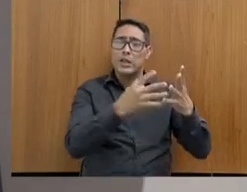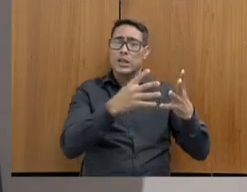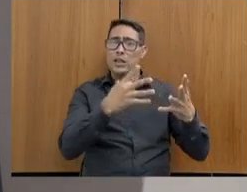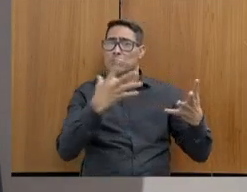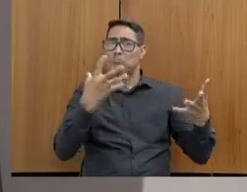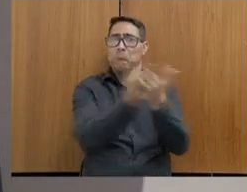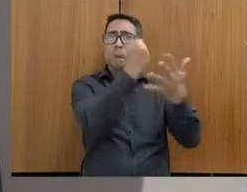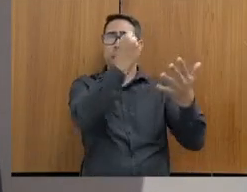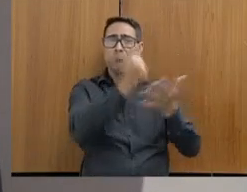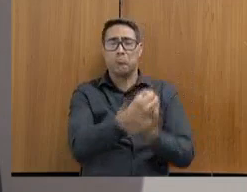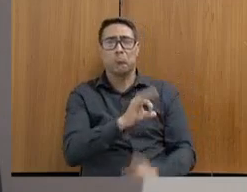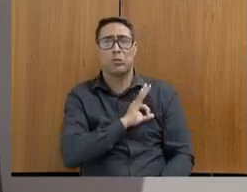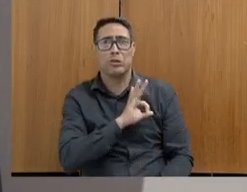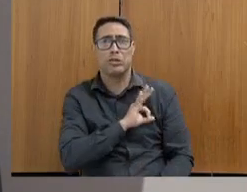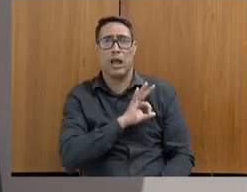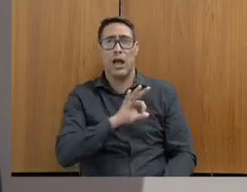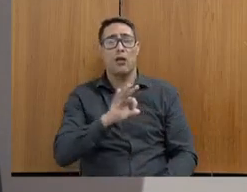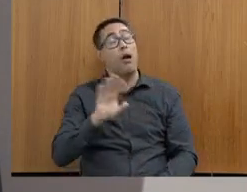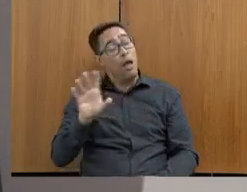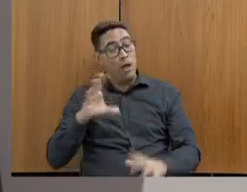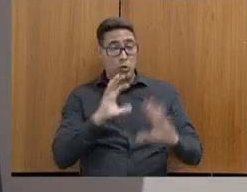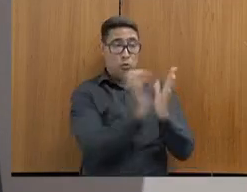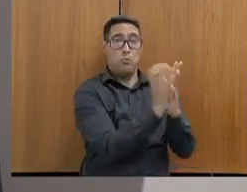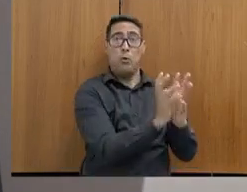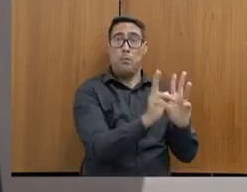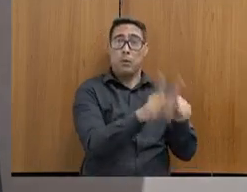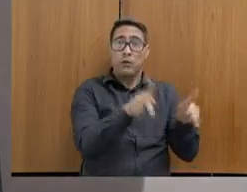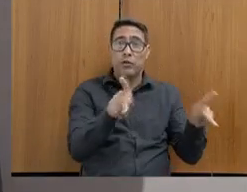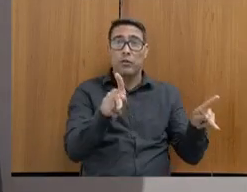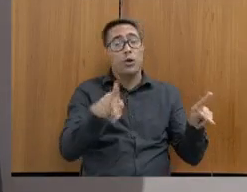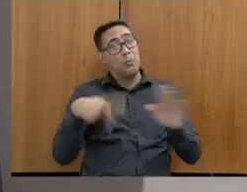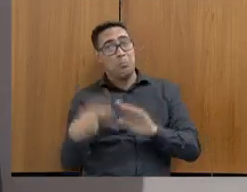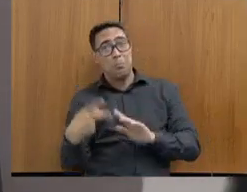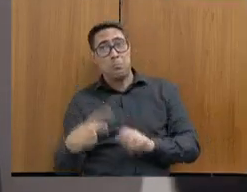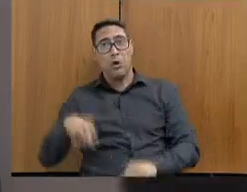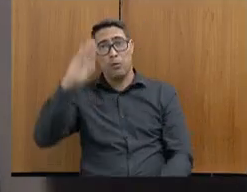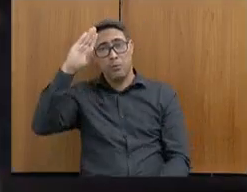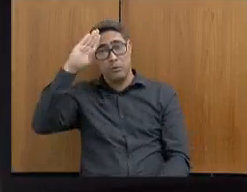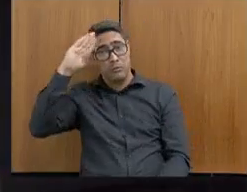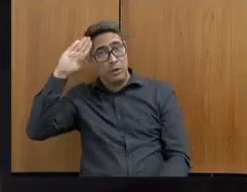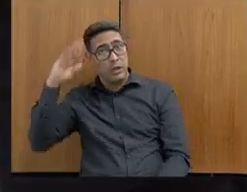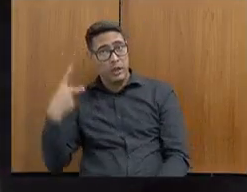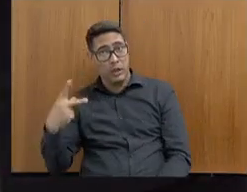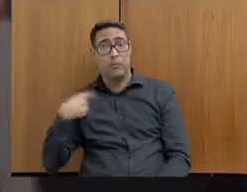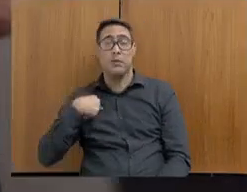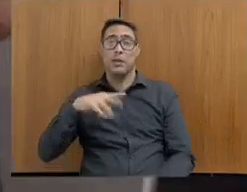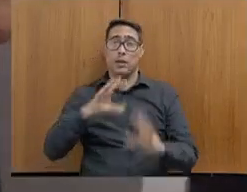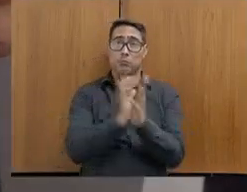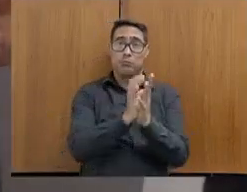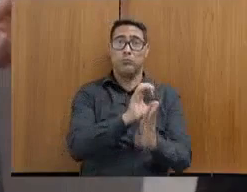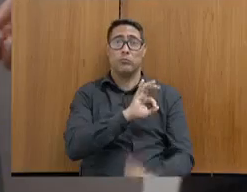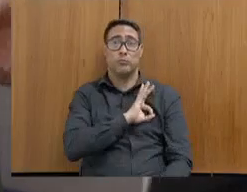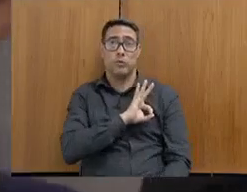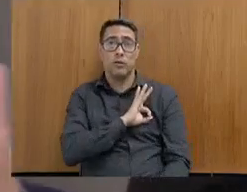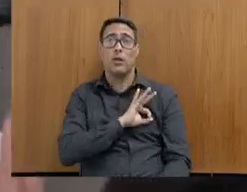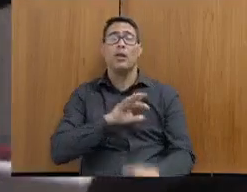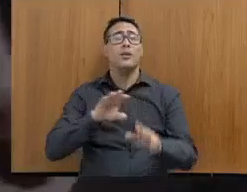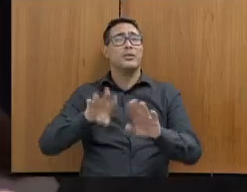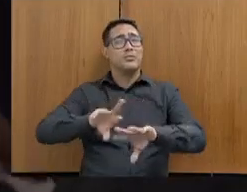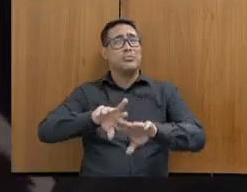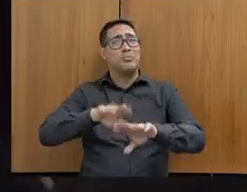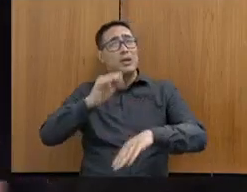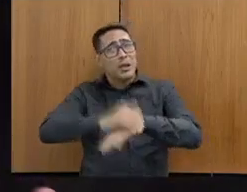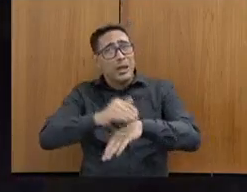das equipes de professores da nossa academia para a sede de departamento né para que os policiais